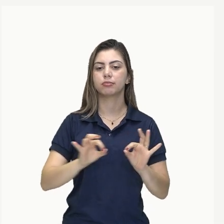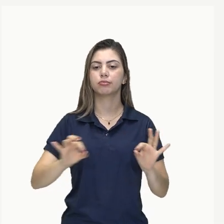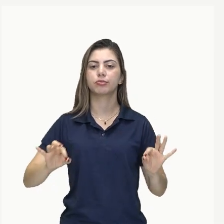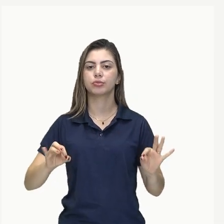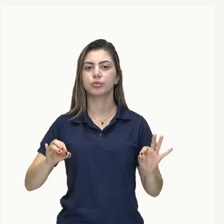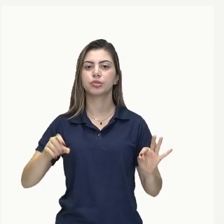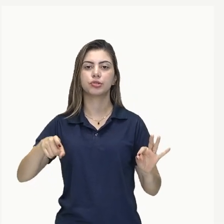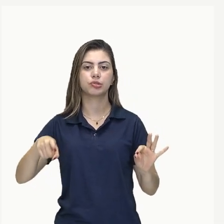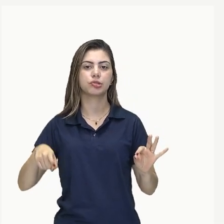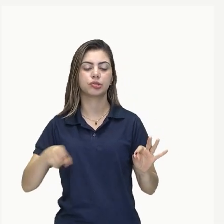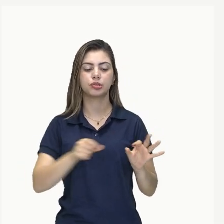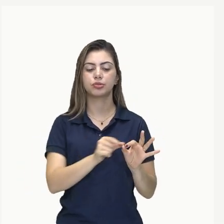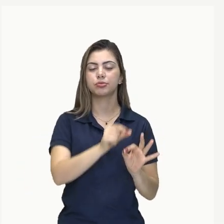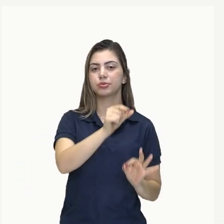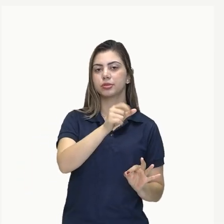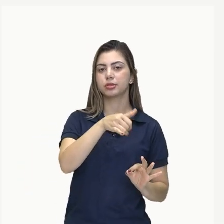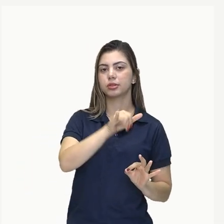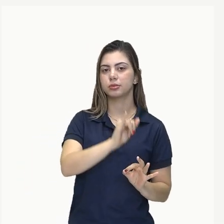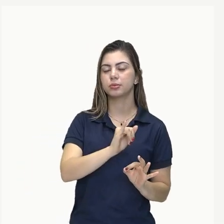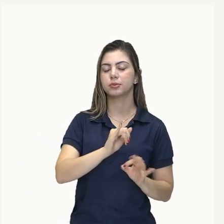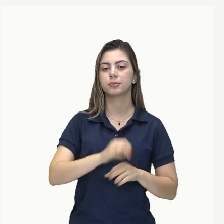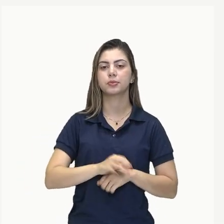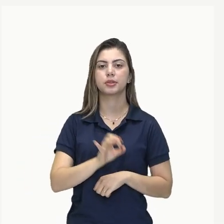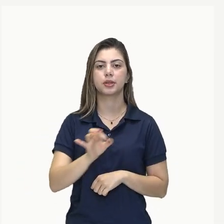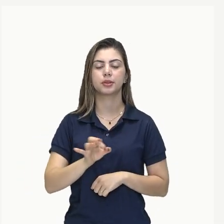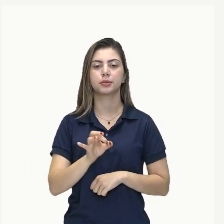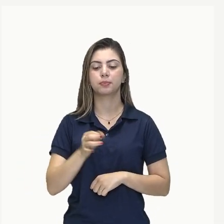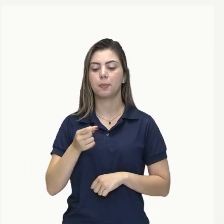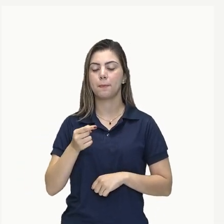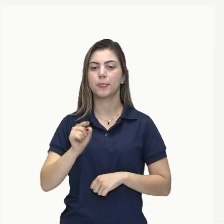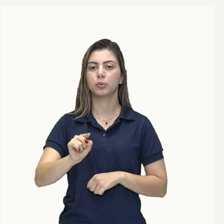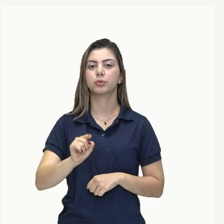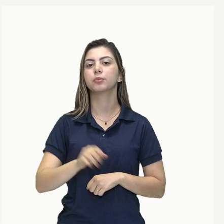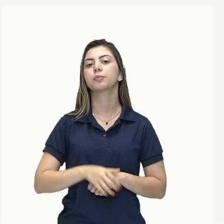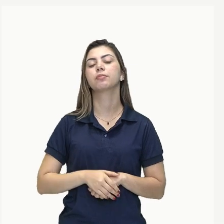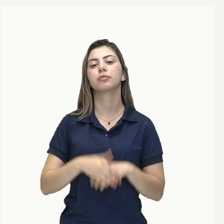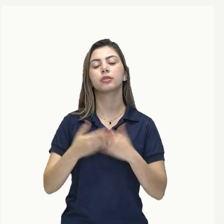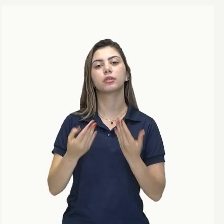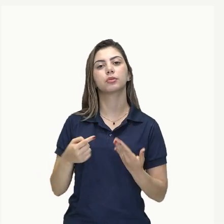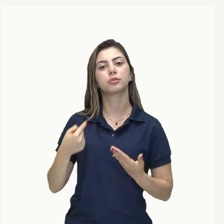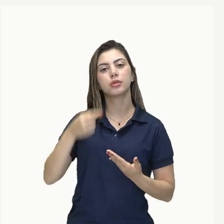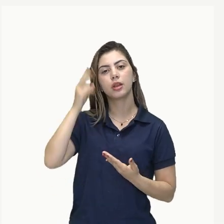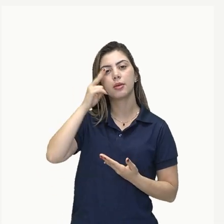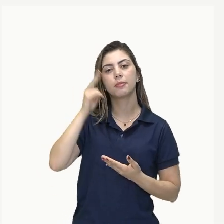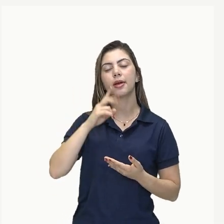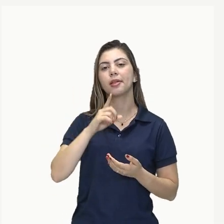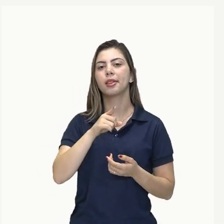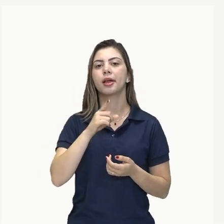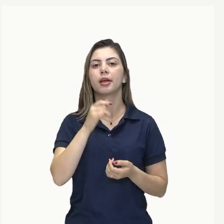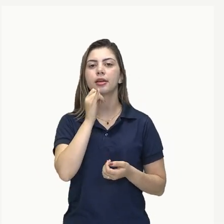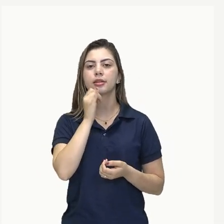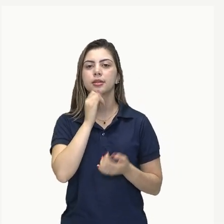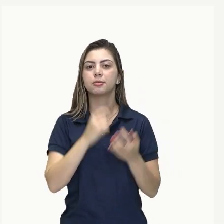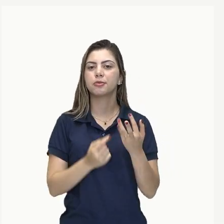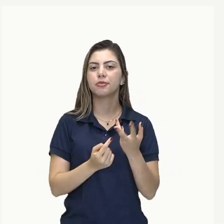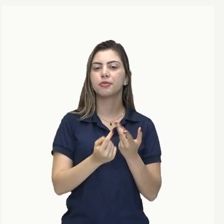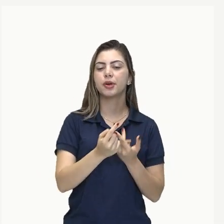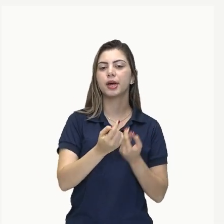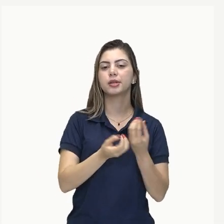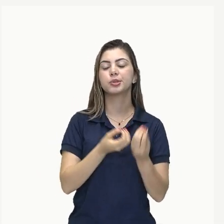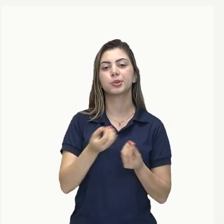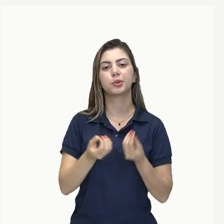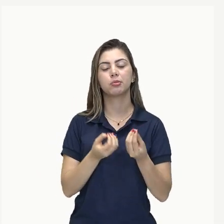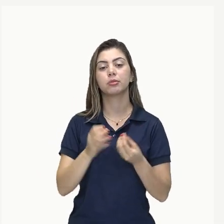pontos. E aí a gente tem que lembrar que todos esses exemplos que eu mencionei aí estão no